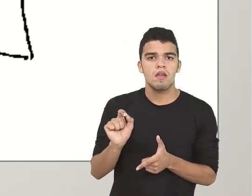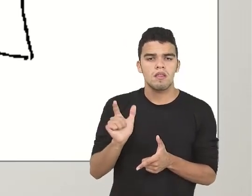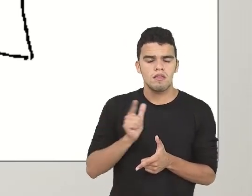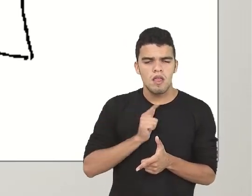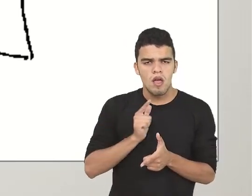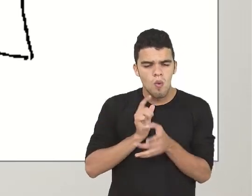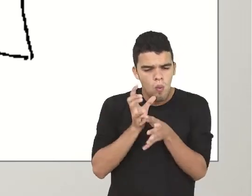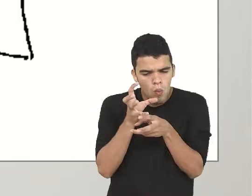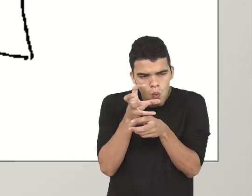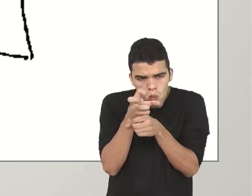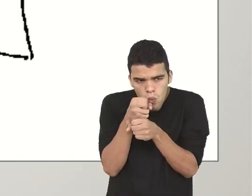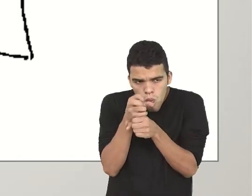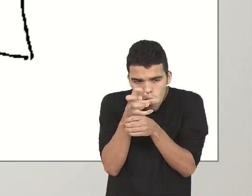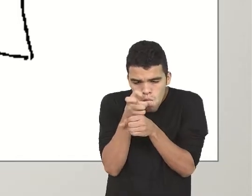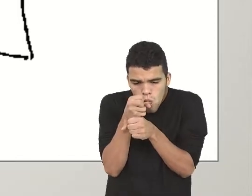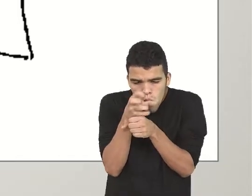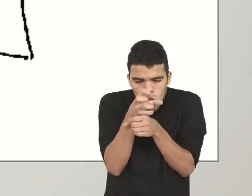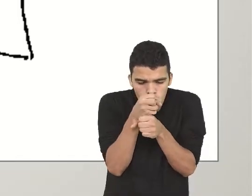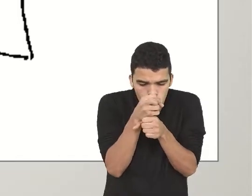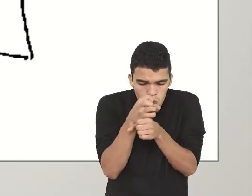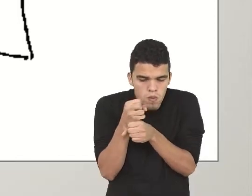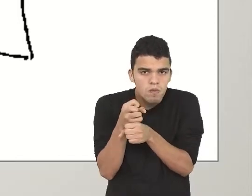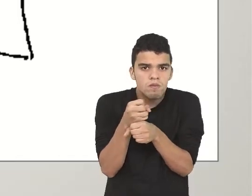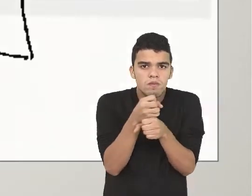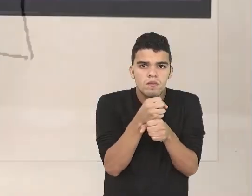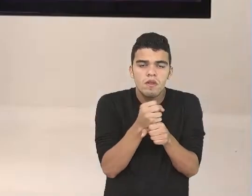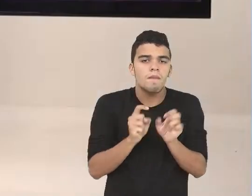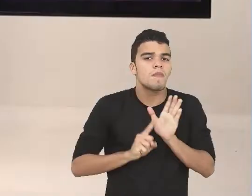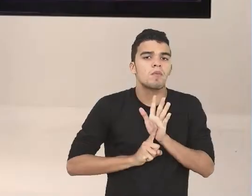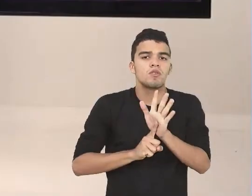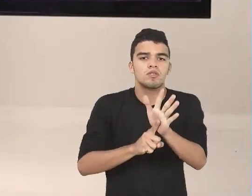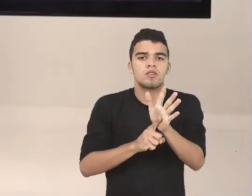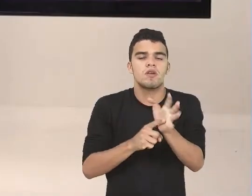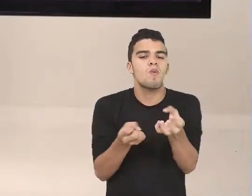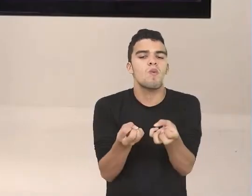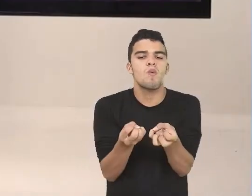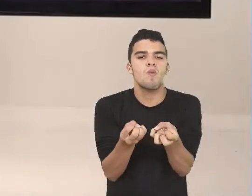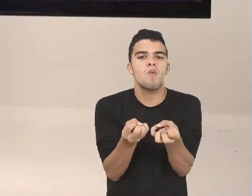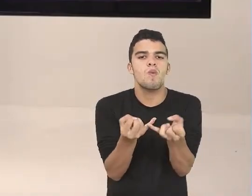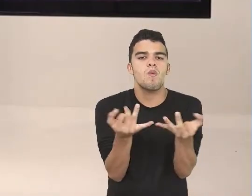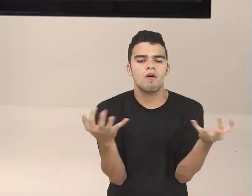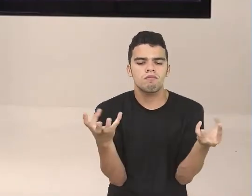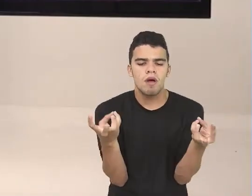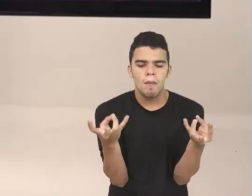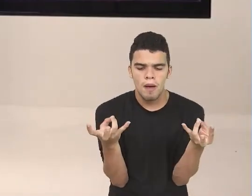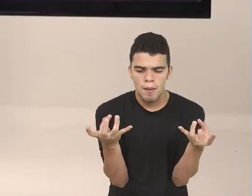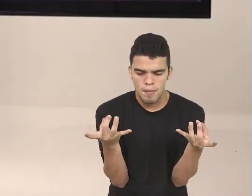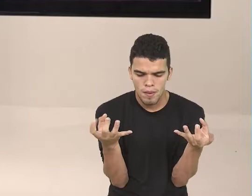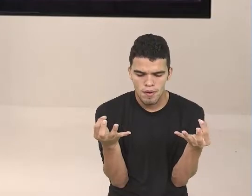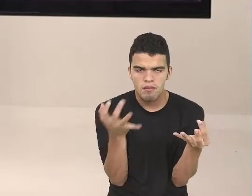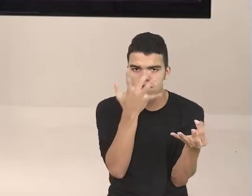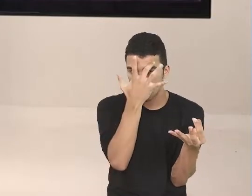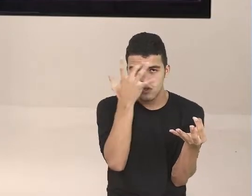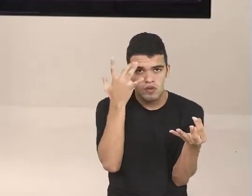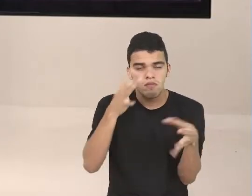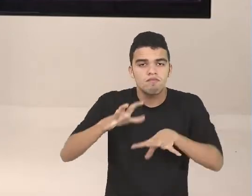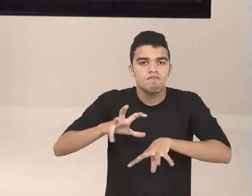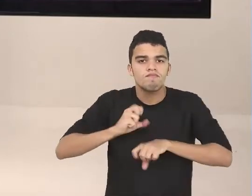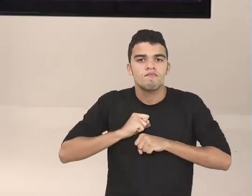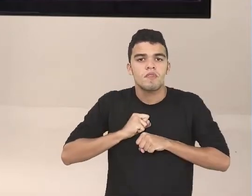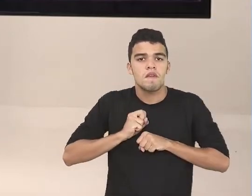mostrei anteriormente, a quantidade de pessoas que se infectam com esse vírus e que elas